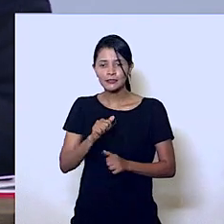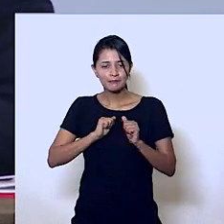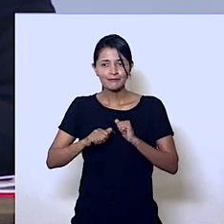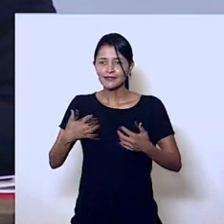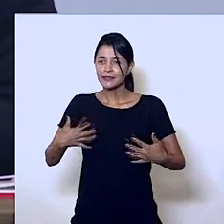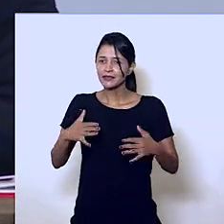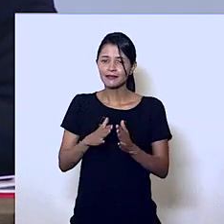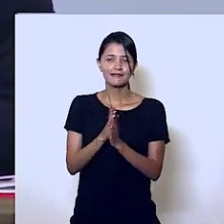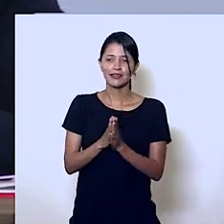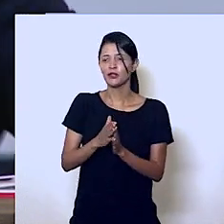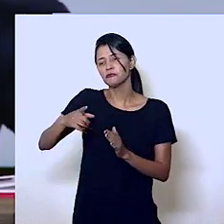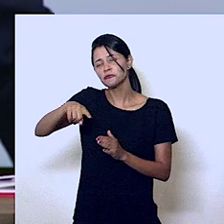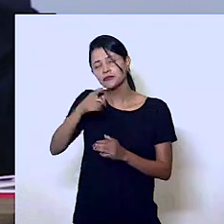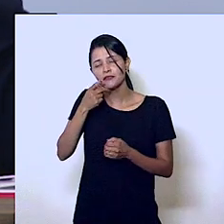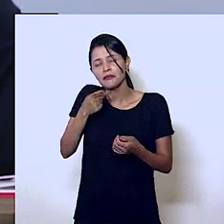Muito obrigado.